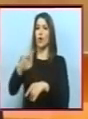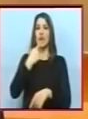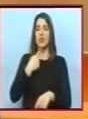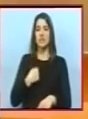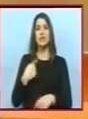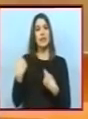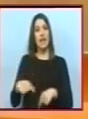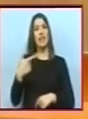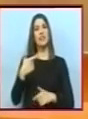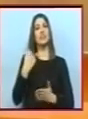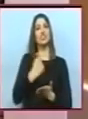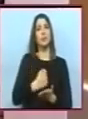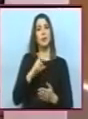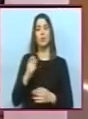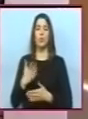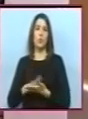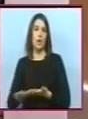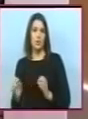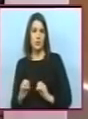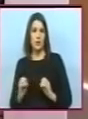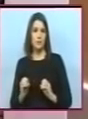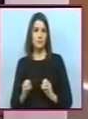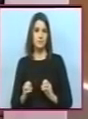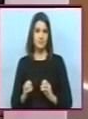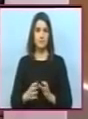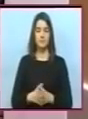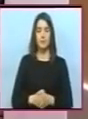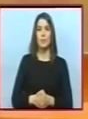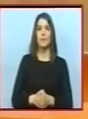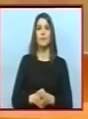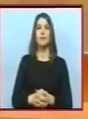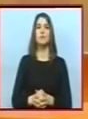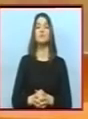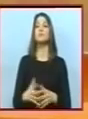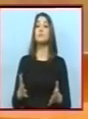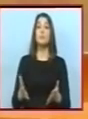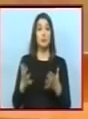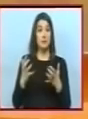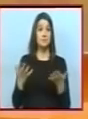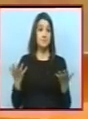deixou testamento ou se não deixou testamento. Era desejável, aproveito para dizer isto, era